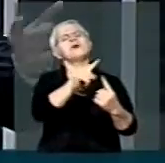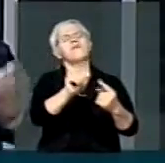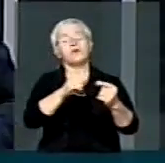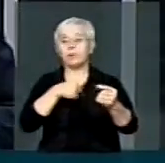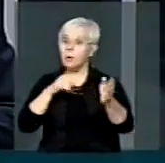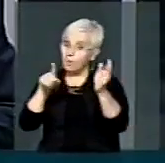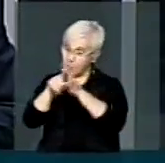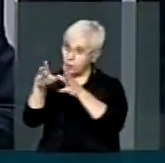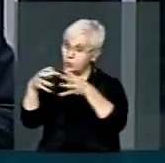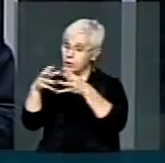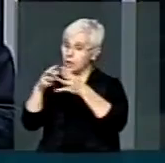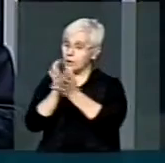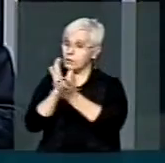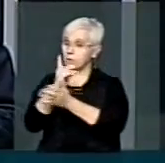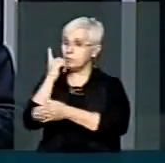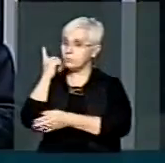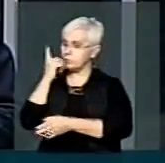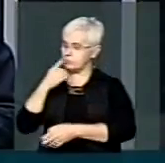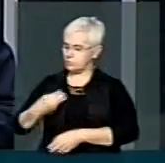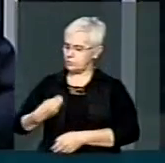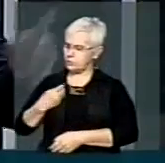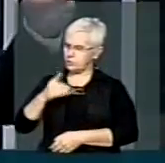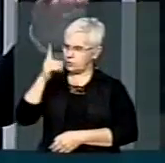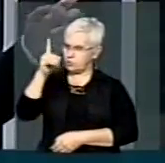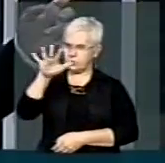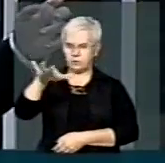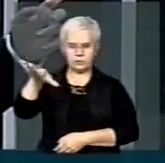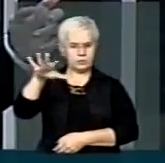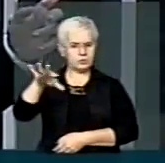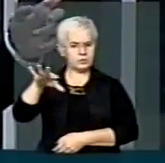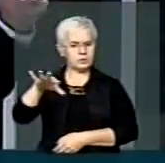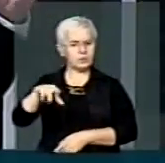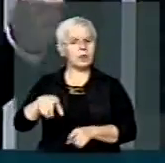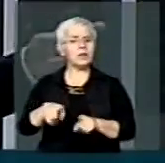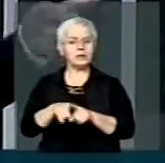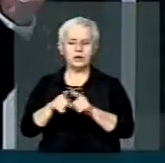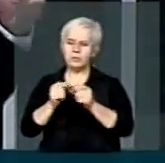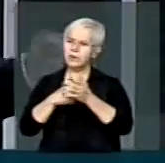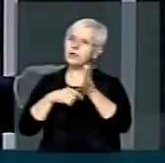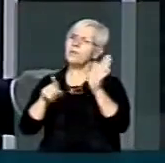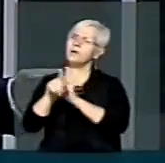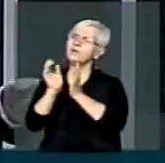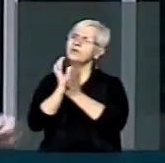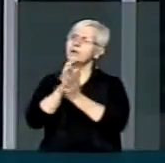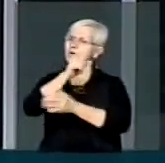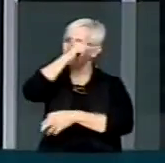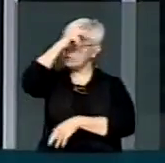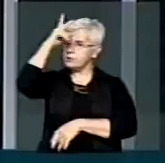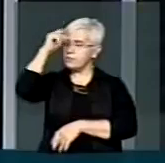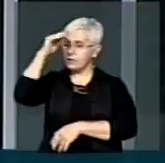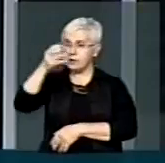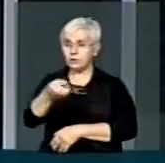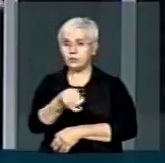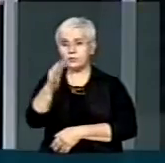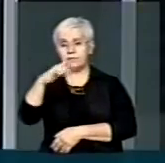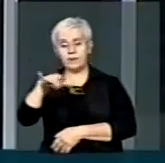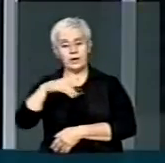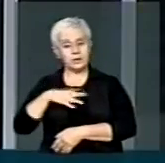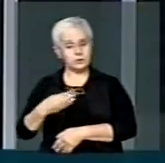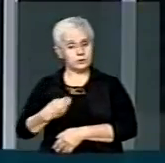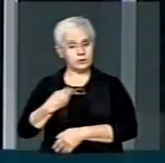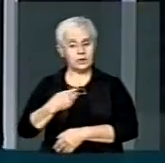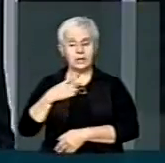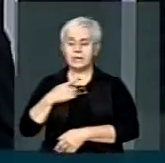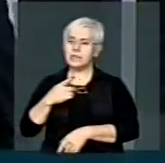perguntar aos parlamentares presentes, e mesmo aos prefeitos e prefeitas que, num tom